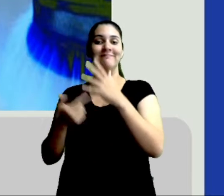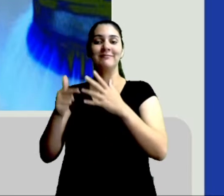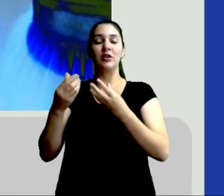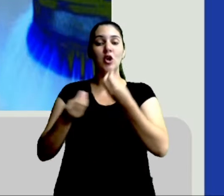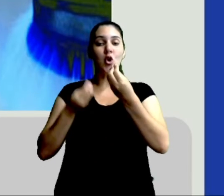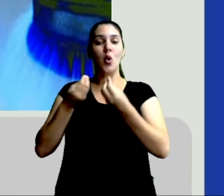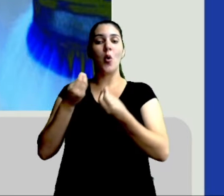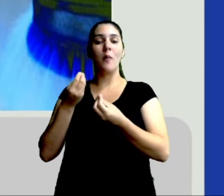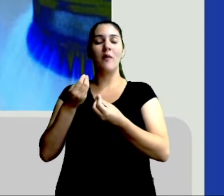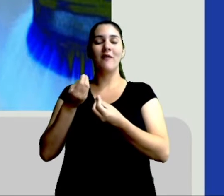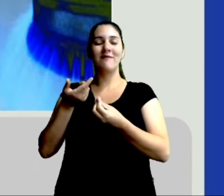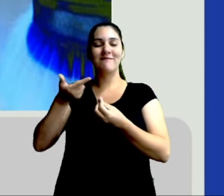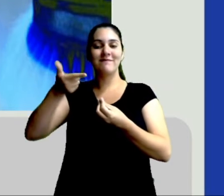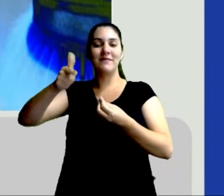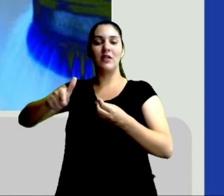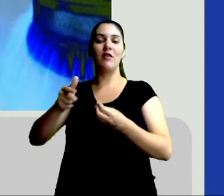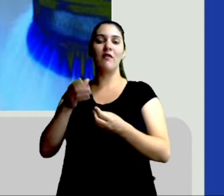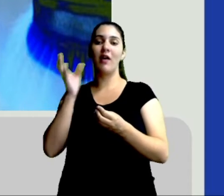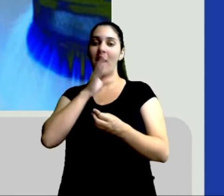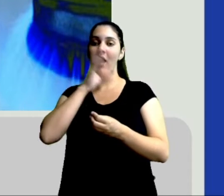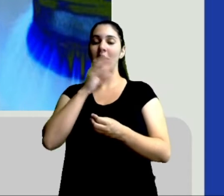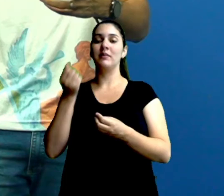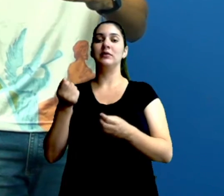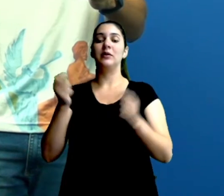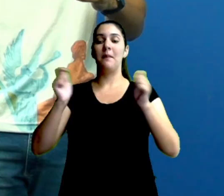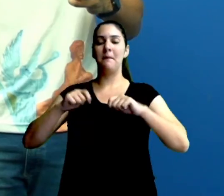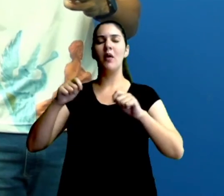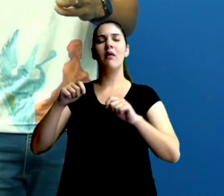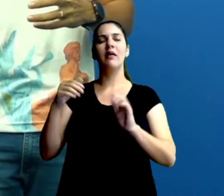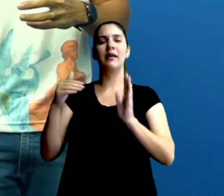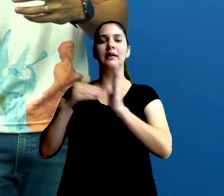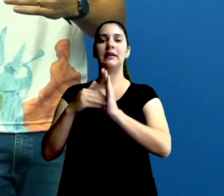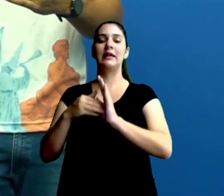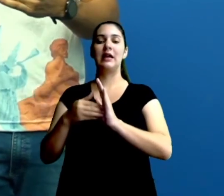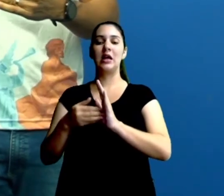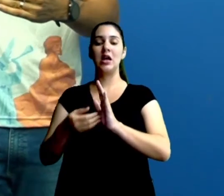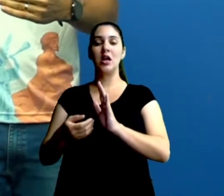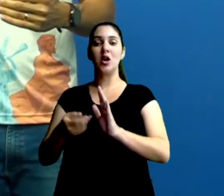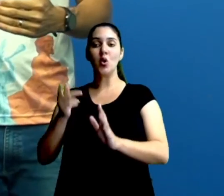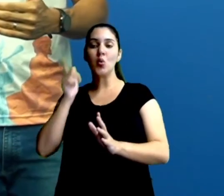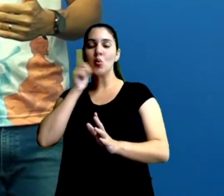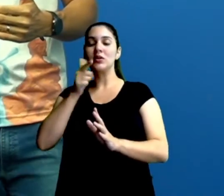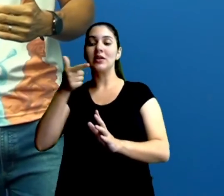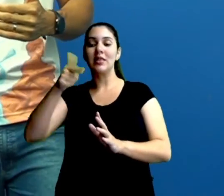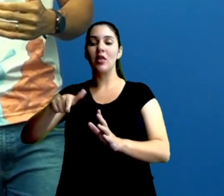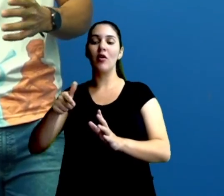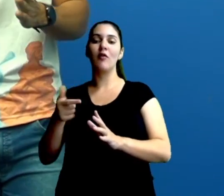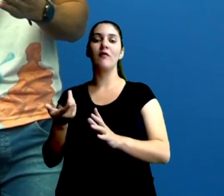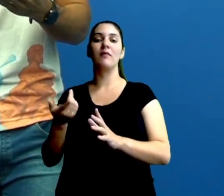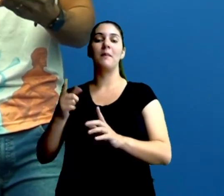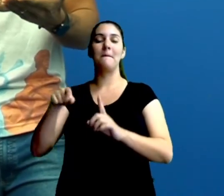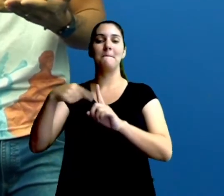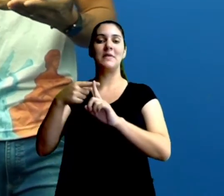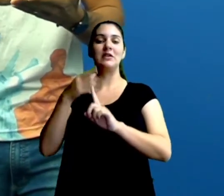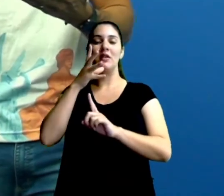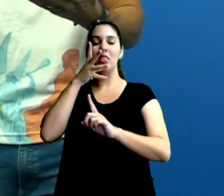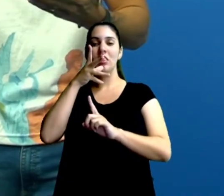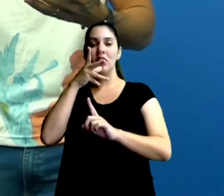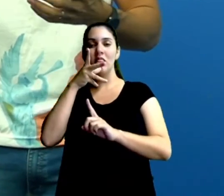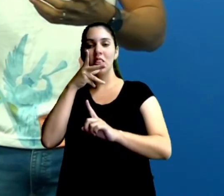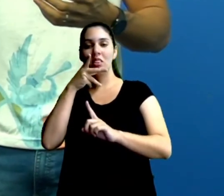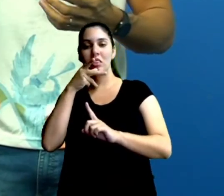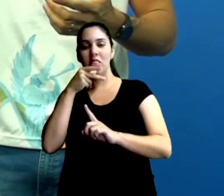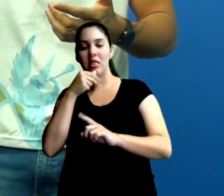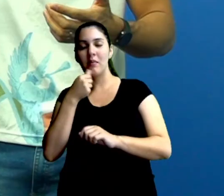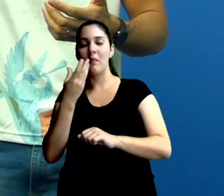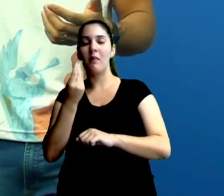renovação rápida, né? Podem até se renovar, mas demora muito tempo, né? Não é uma escala de tempo